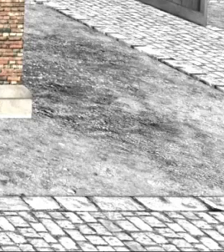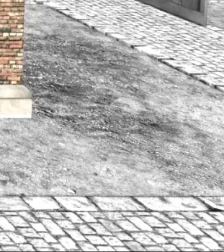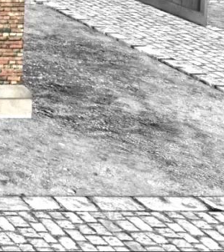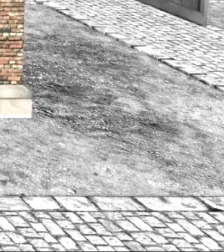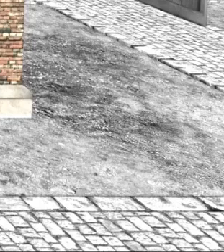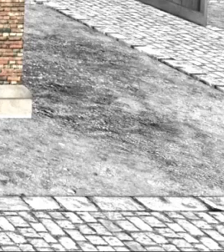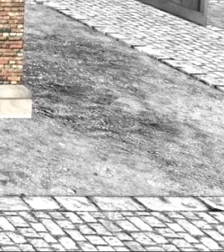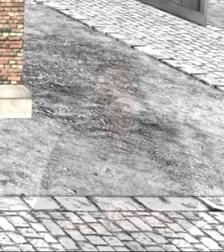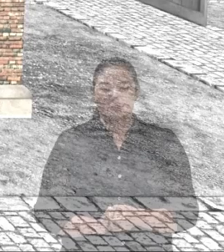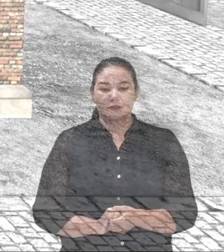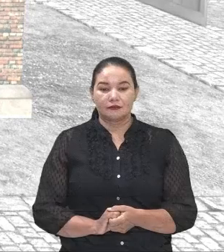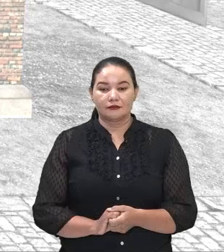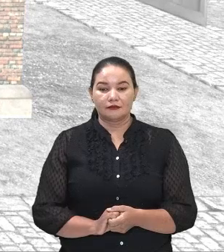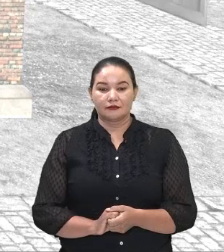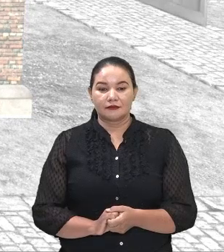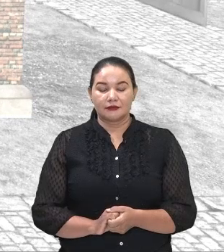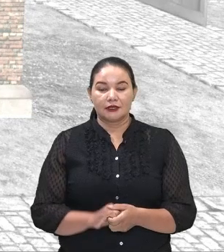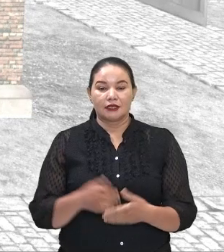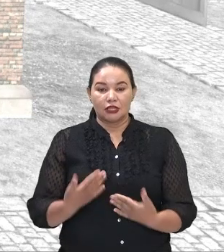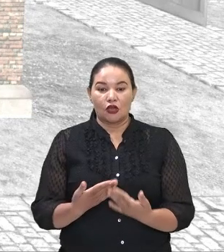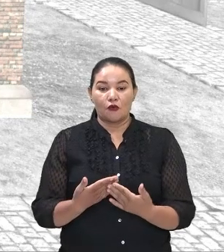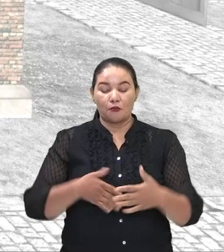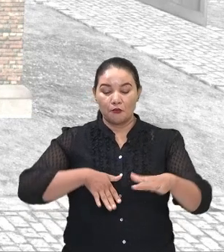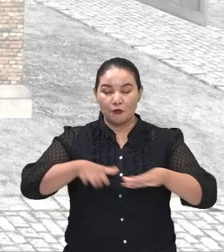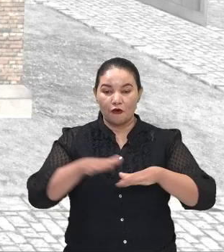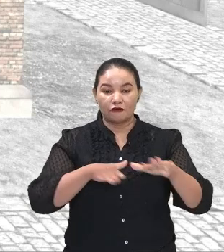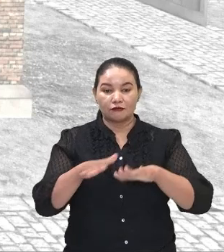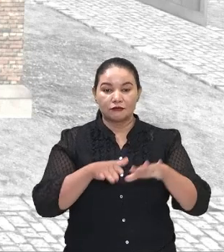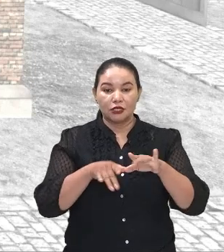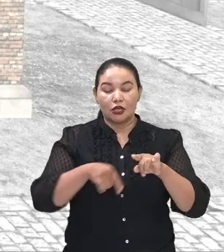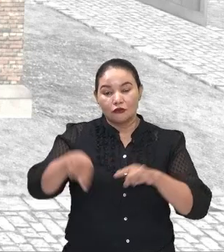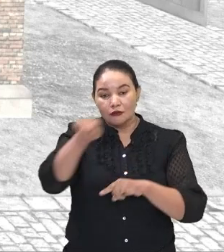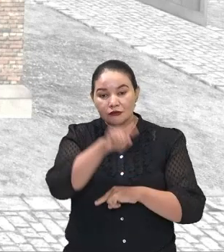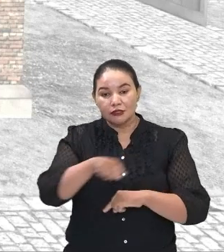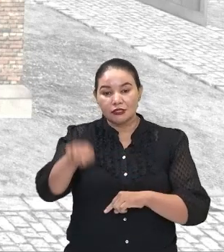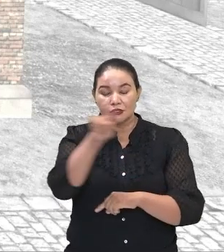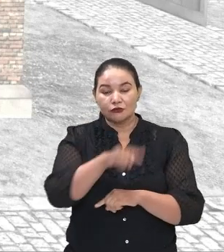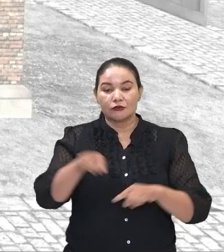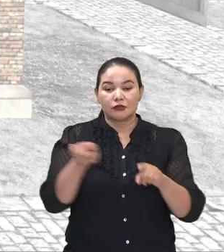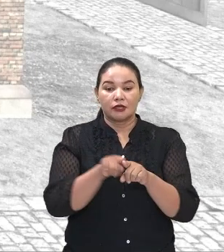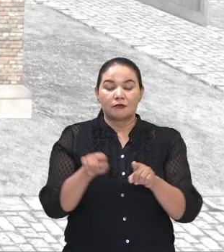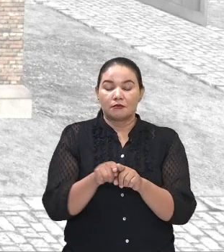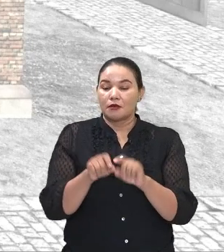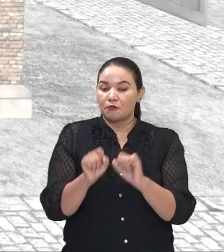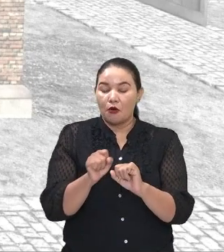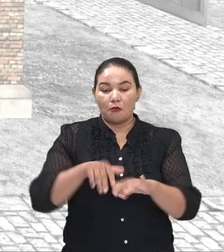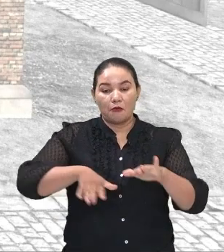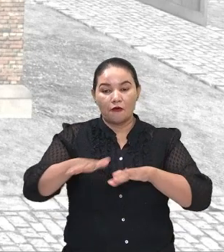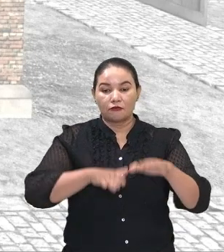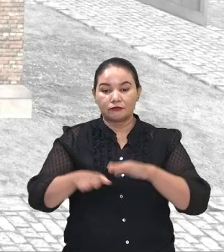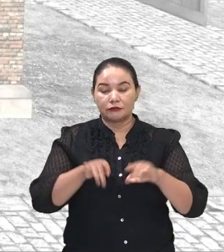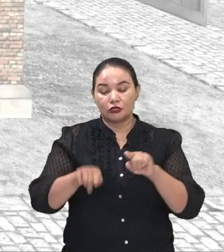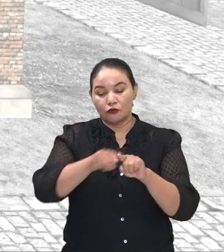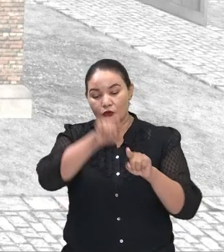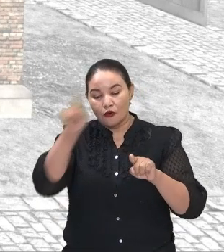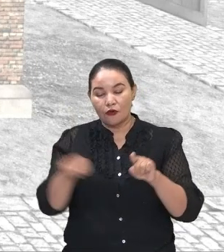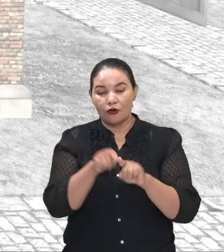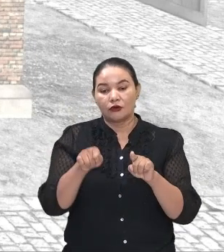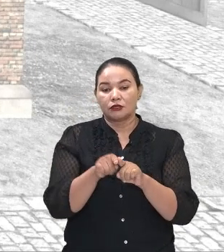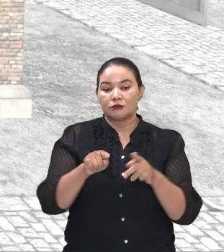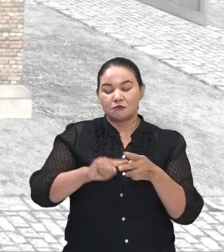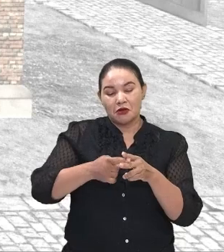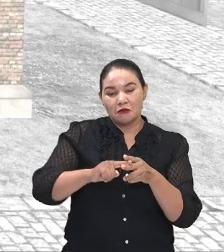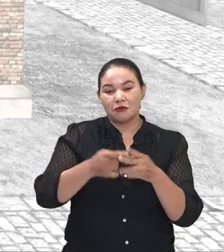movimento gerado pelo pistão pode ser usado para mover rodas, engrenagens ou